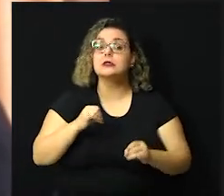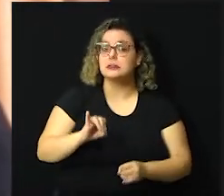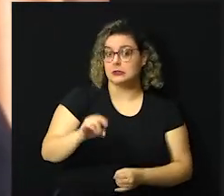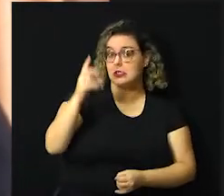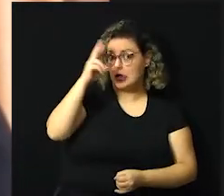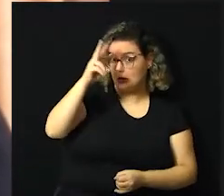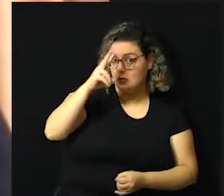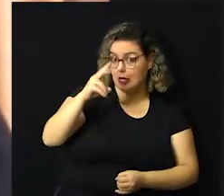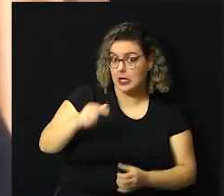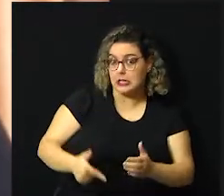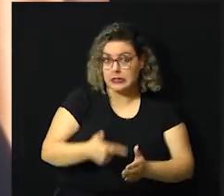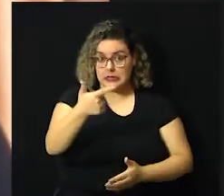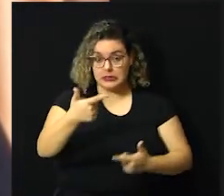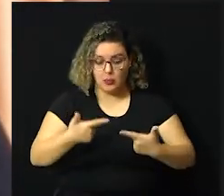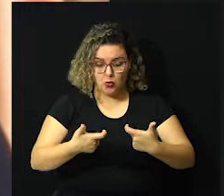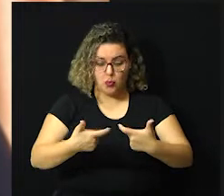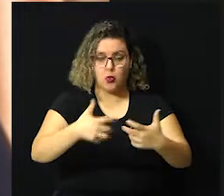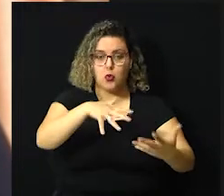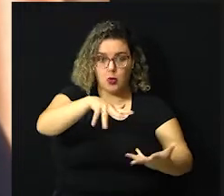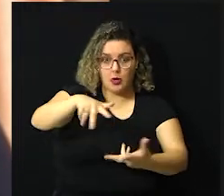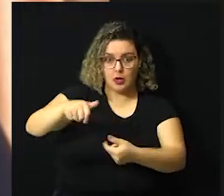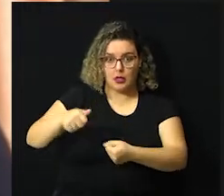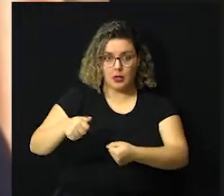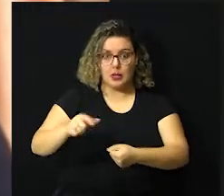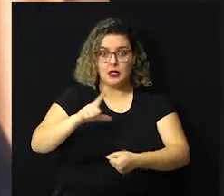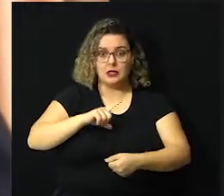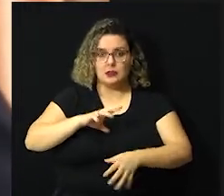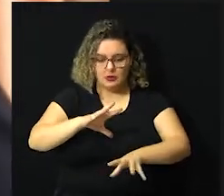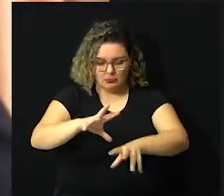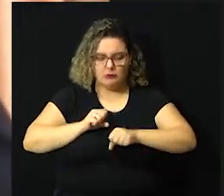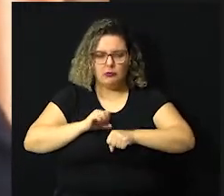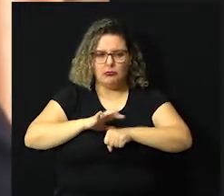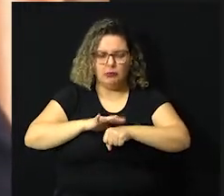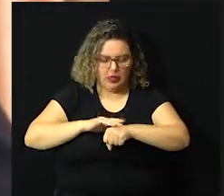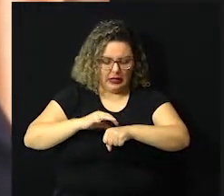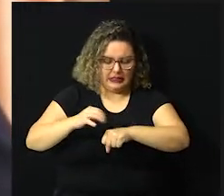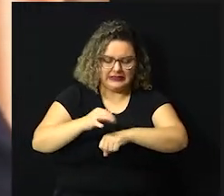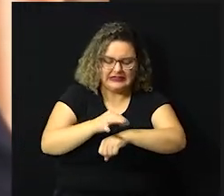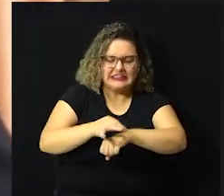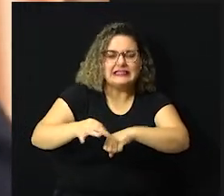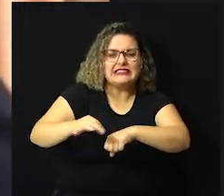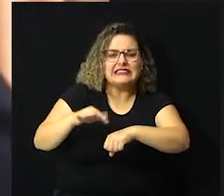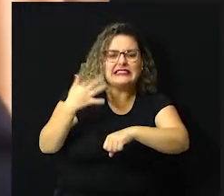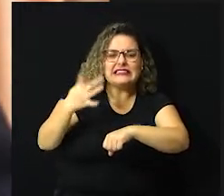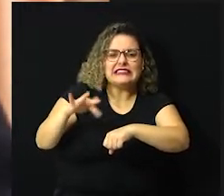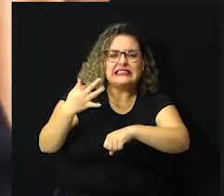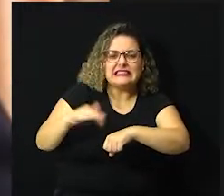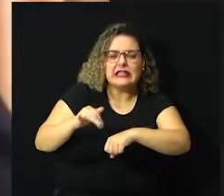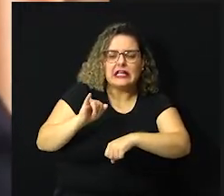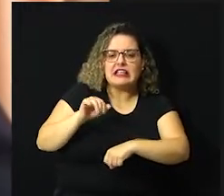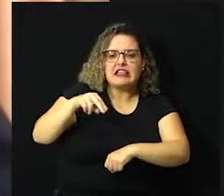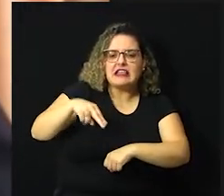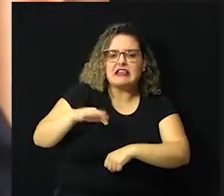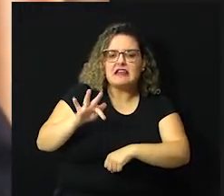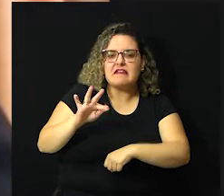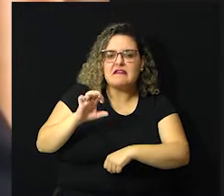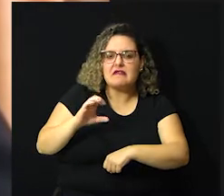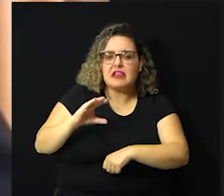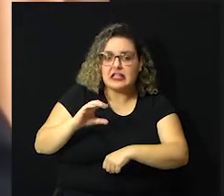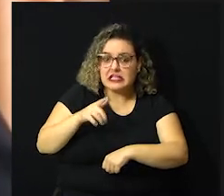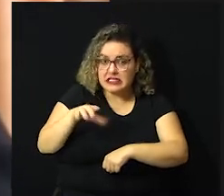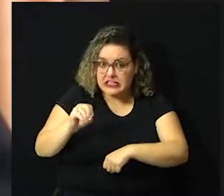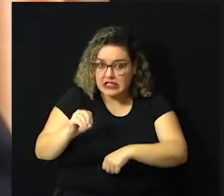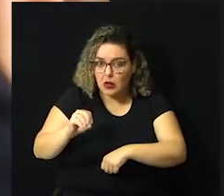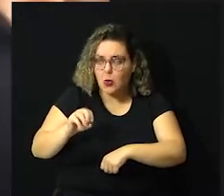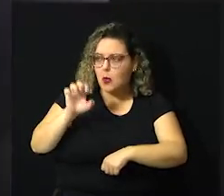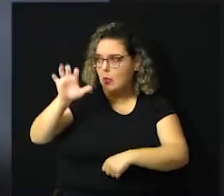Segunda Guerra Mundial, onde nós tínhamos uma taxa de infecção por feridas contaminadas enorme, matando as pessoas